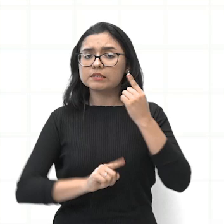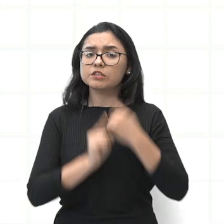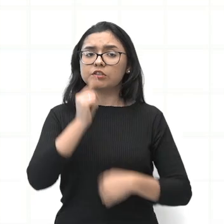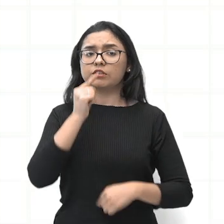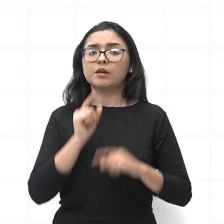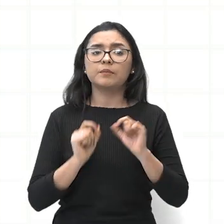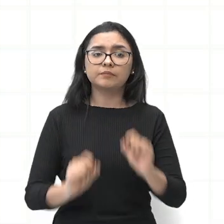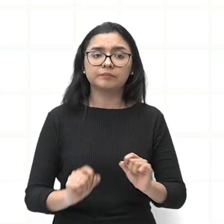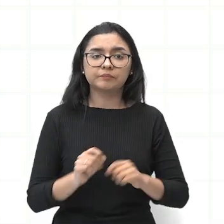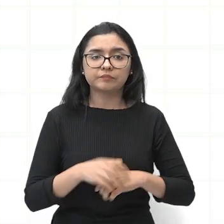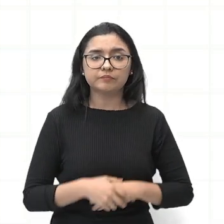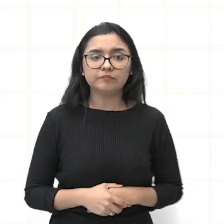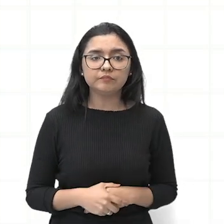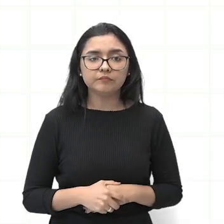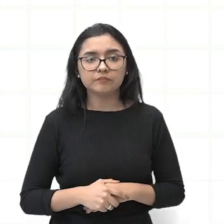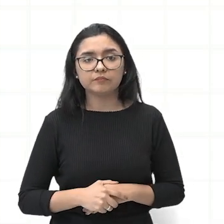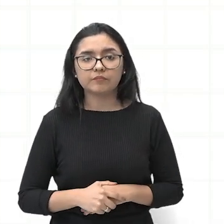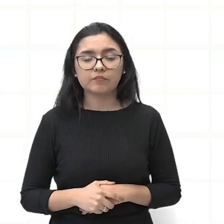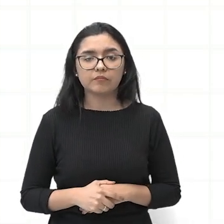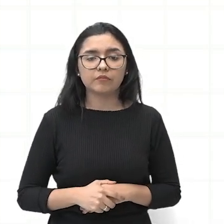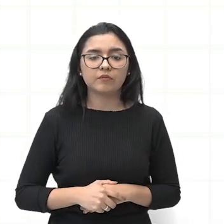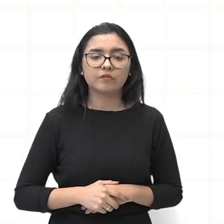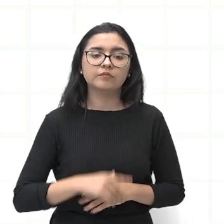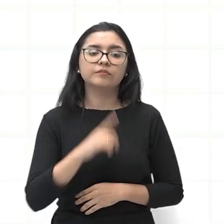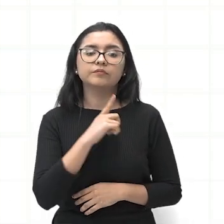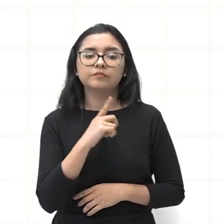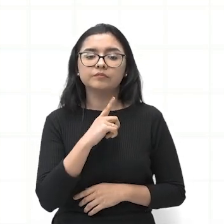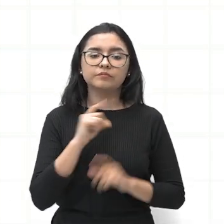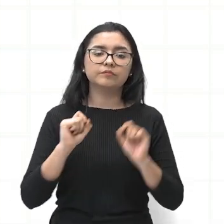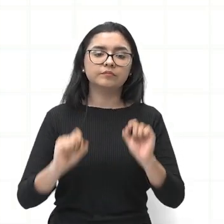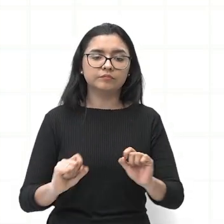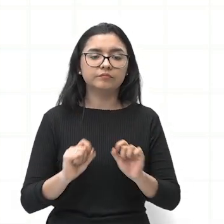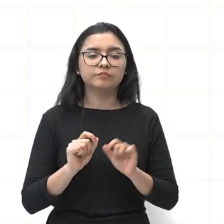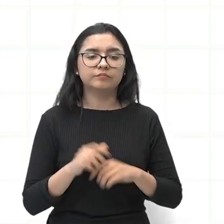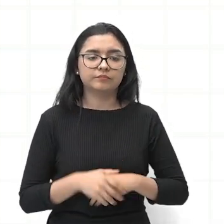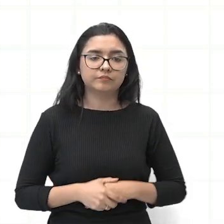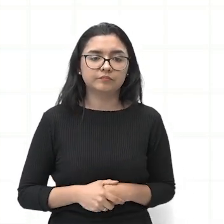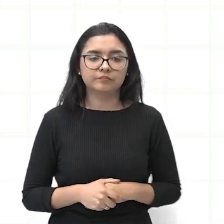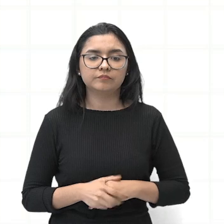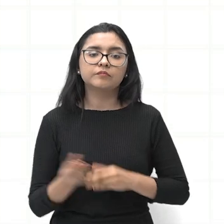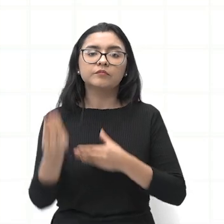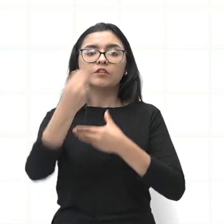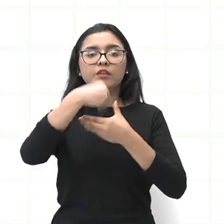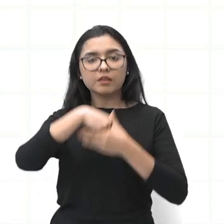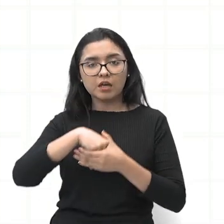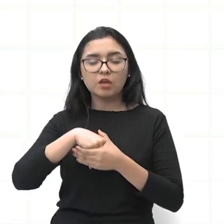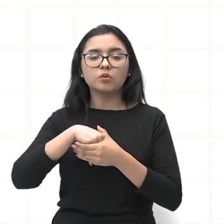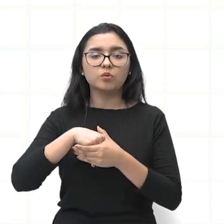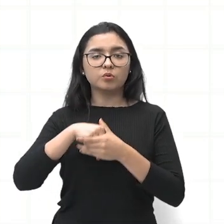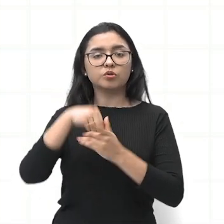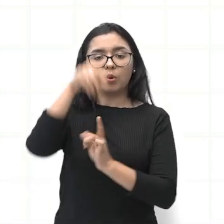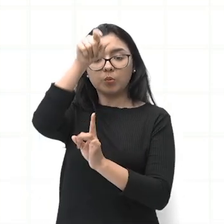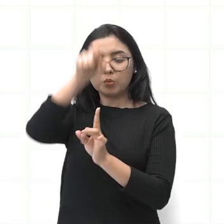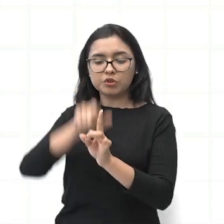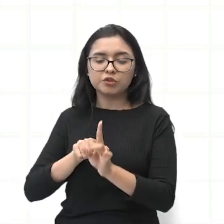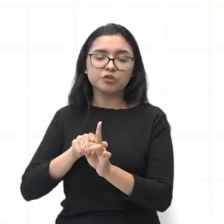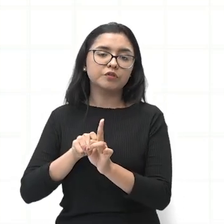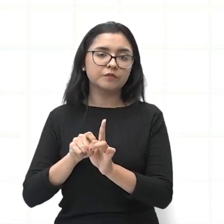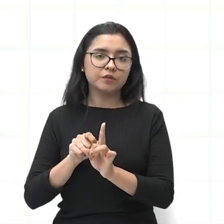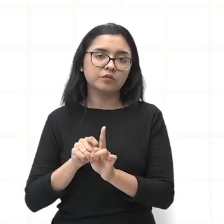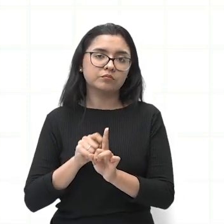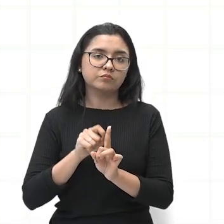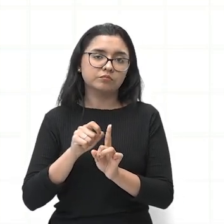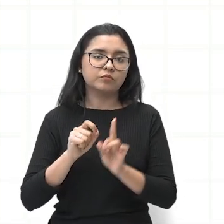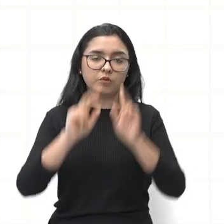sistema vai trabalhar, funcionar dentro de um organismo